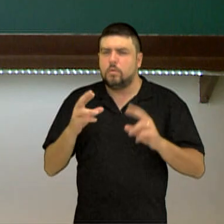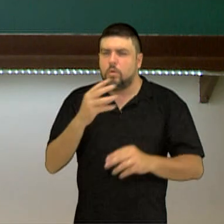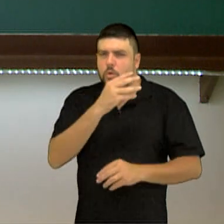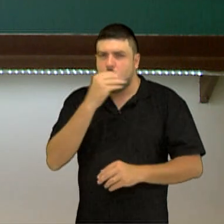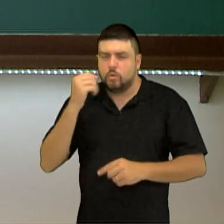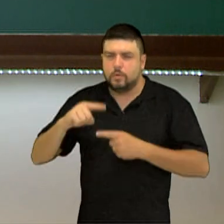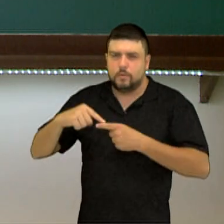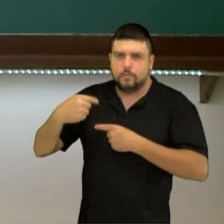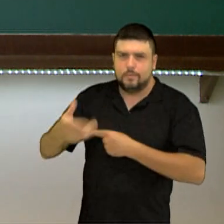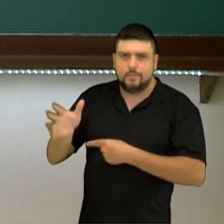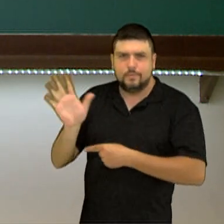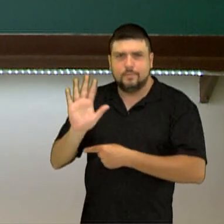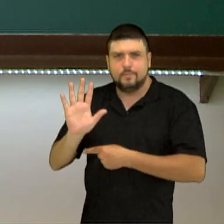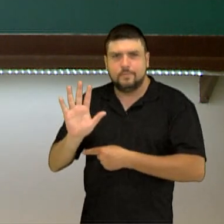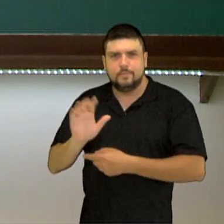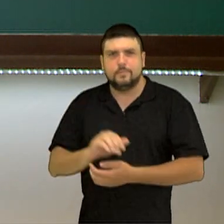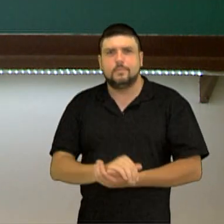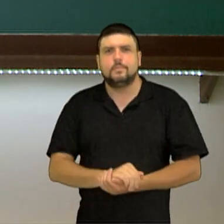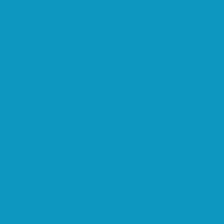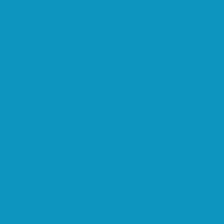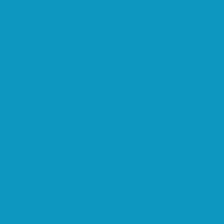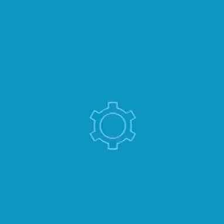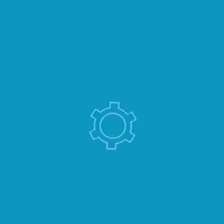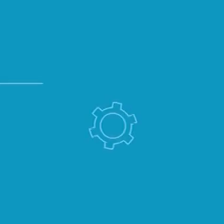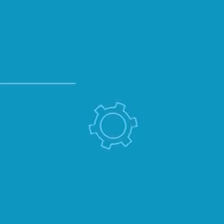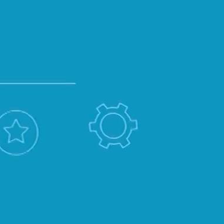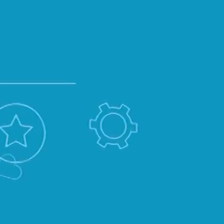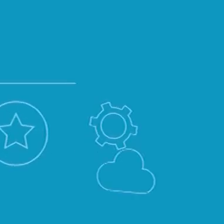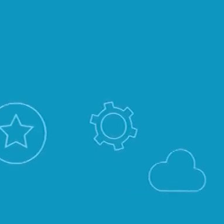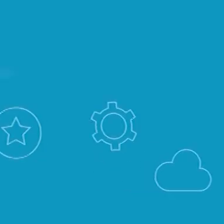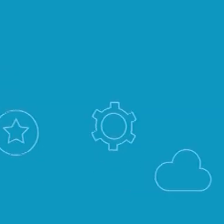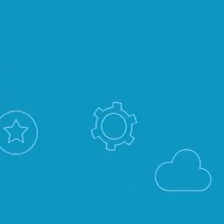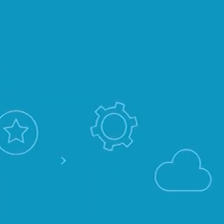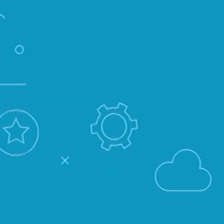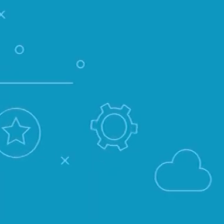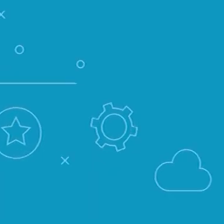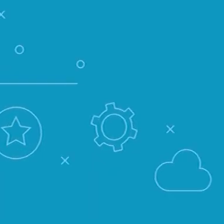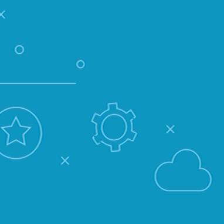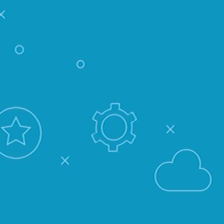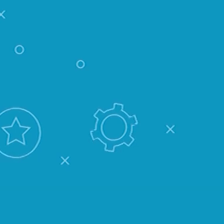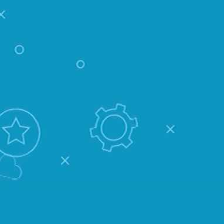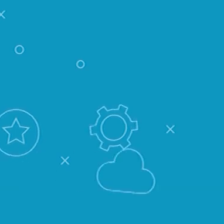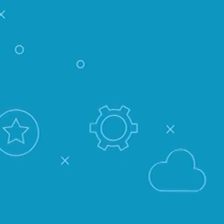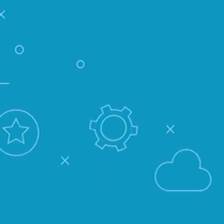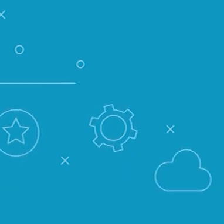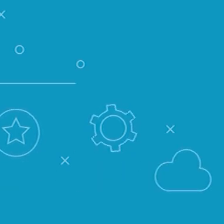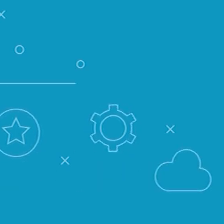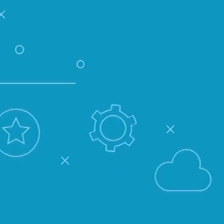até a próxima.